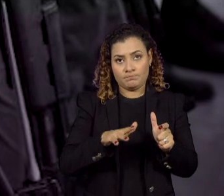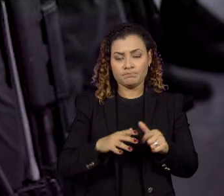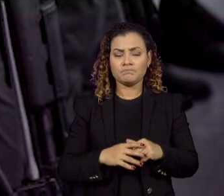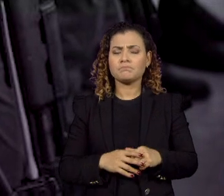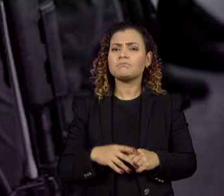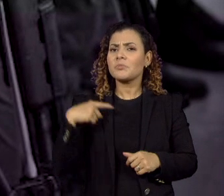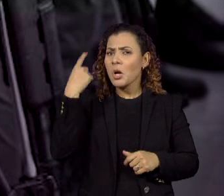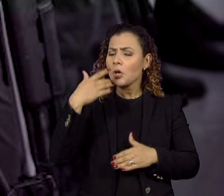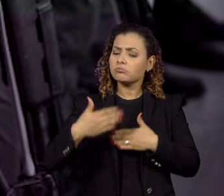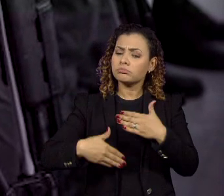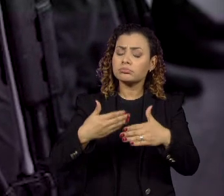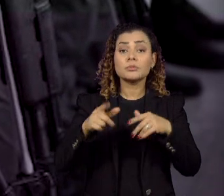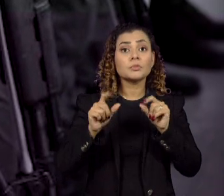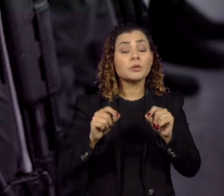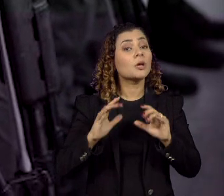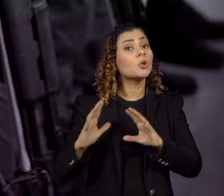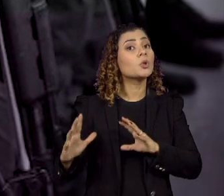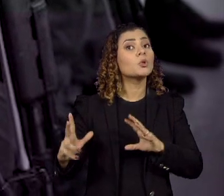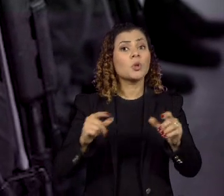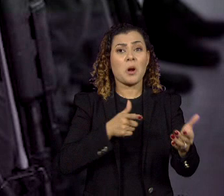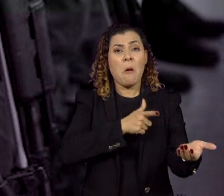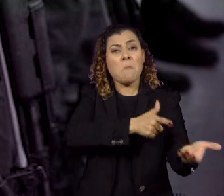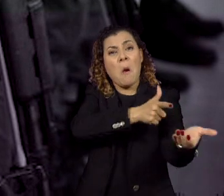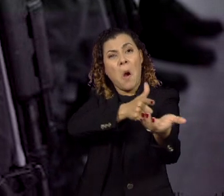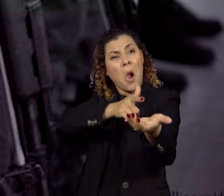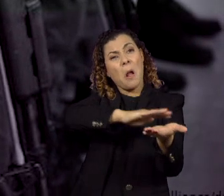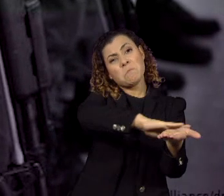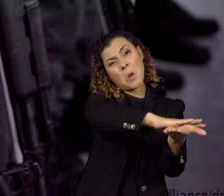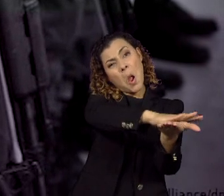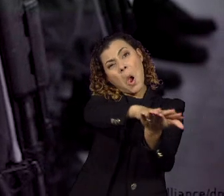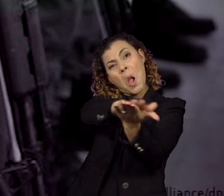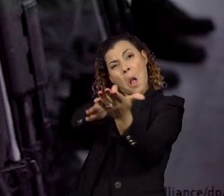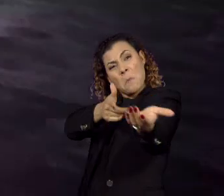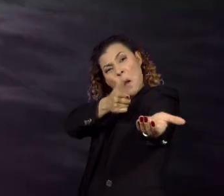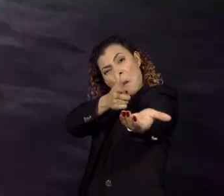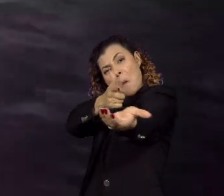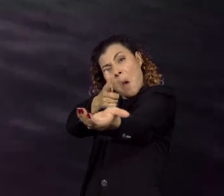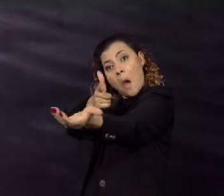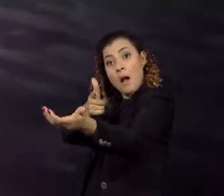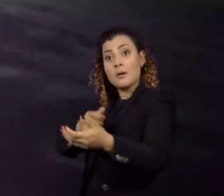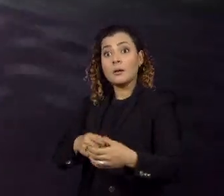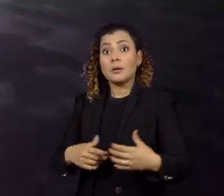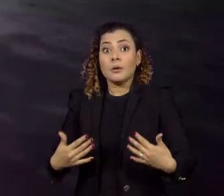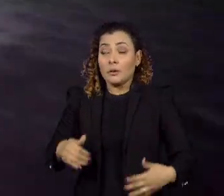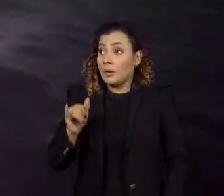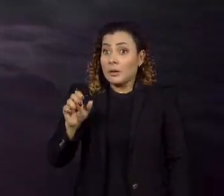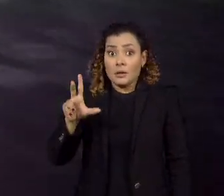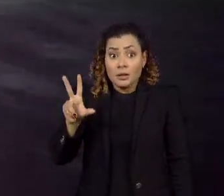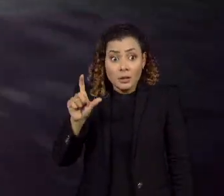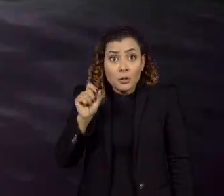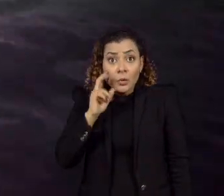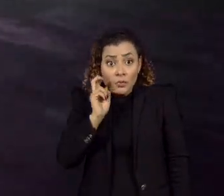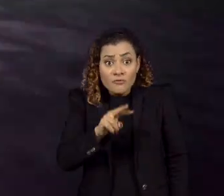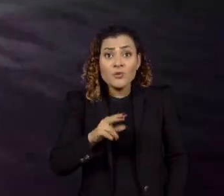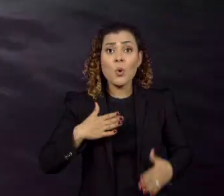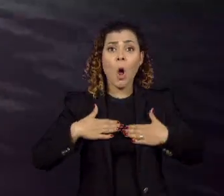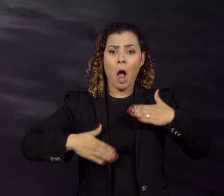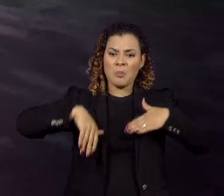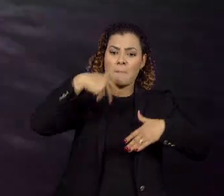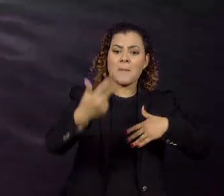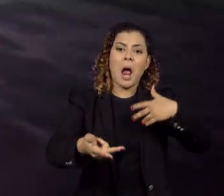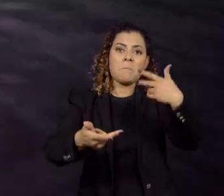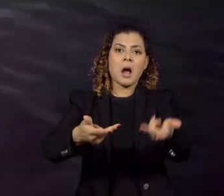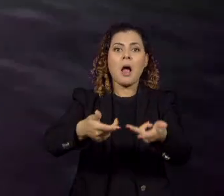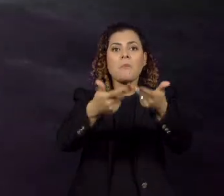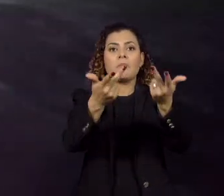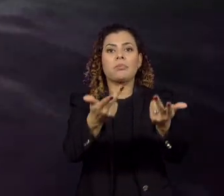Horas depois, foram todos fuzilados com silenciadores. Ilo chegou a ver muitos corpos boiando